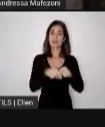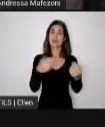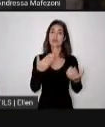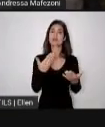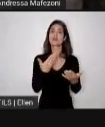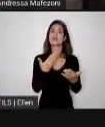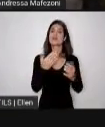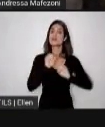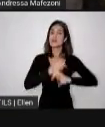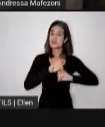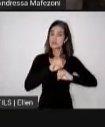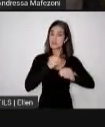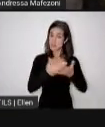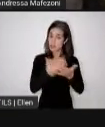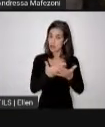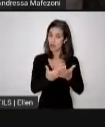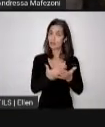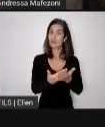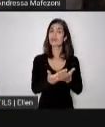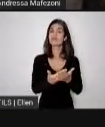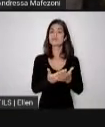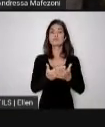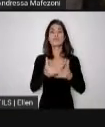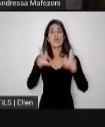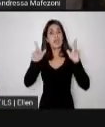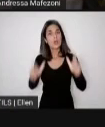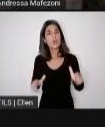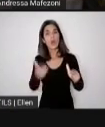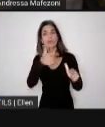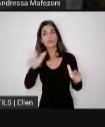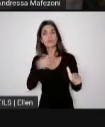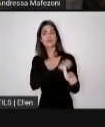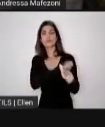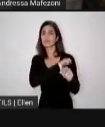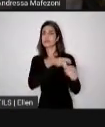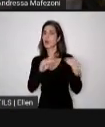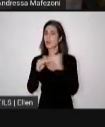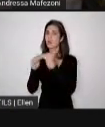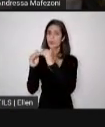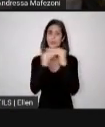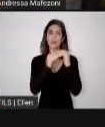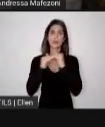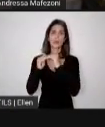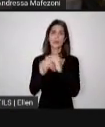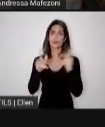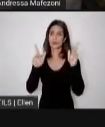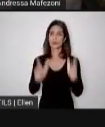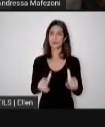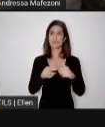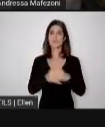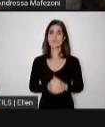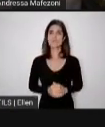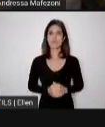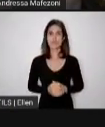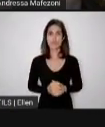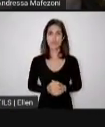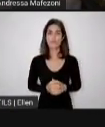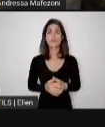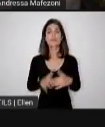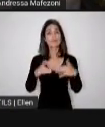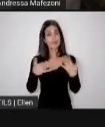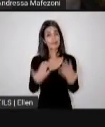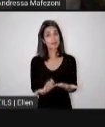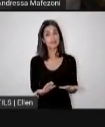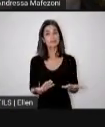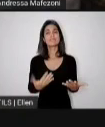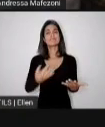forma com os seus colegas de classe. Então, muito me